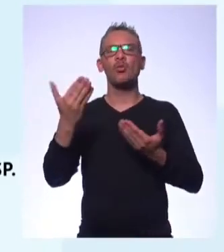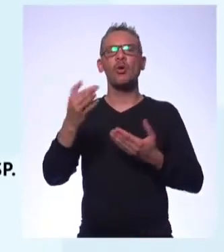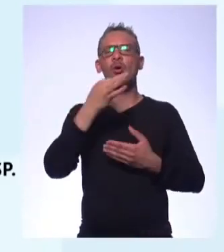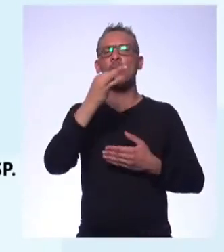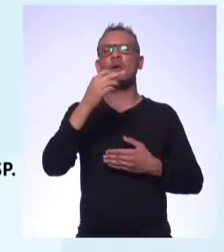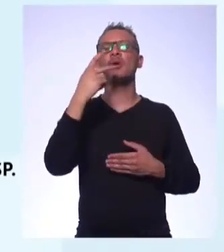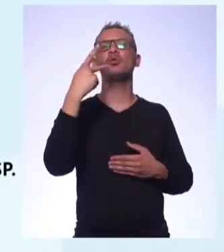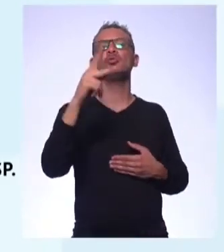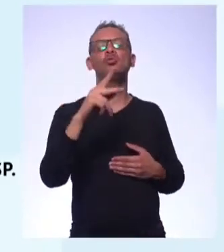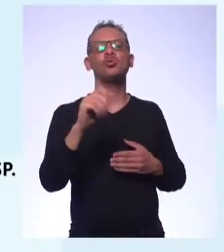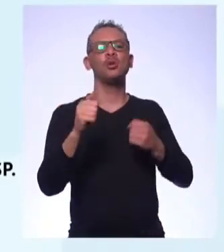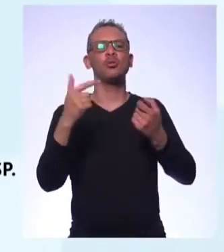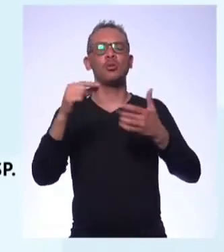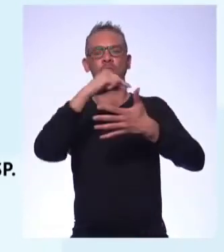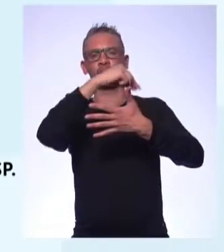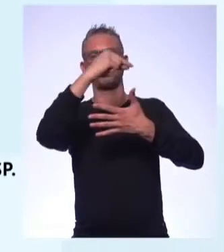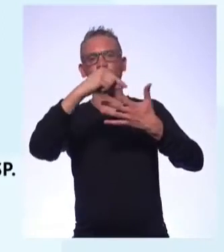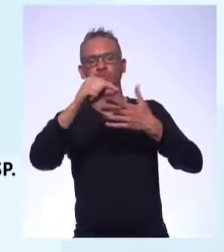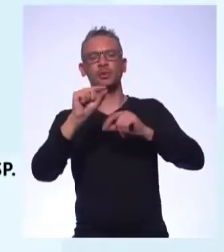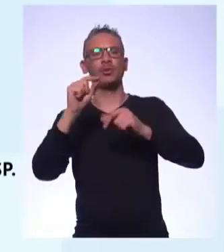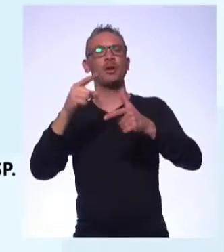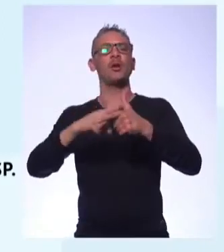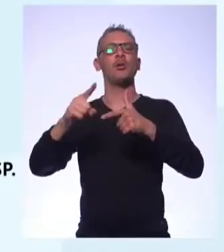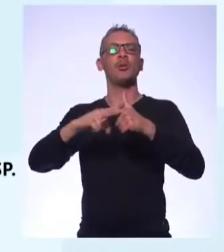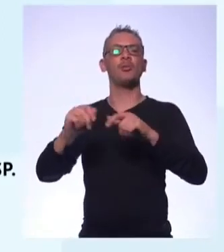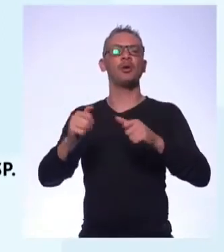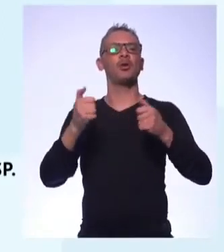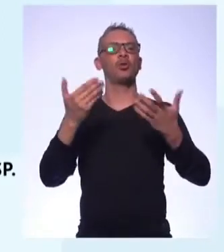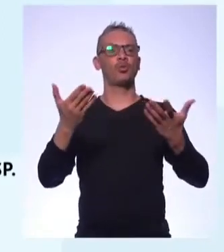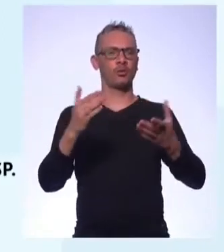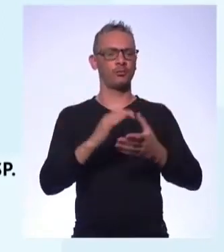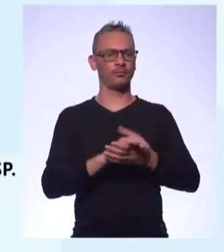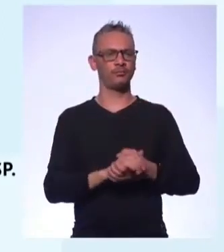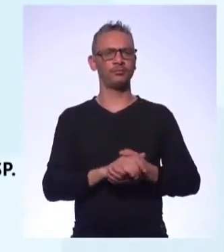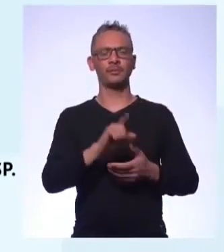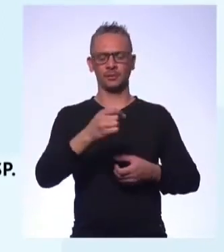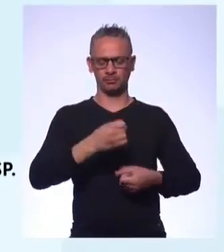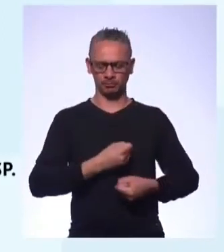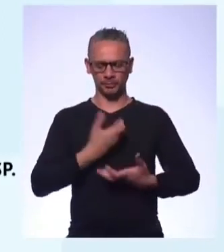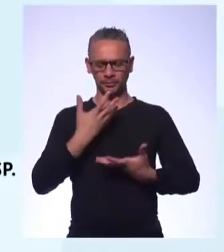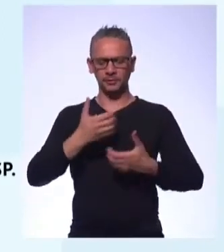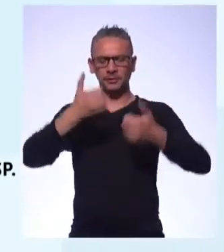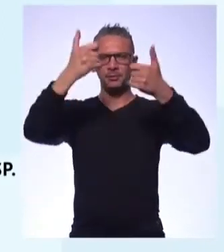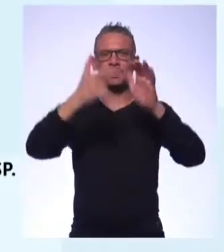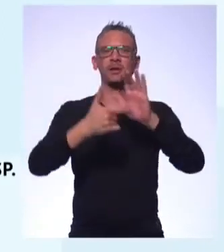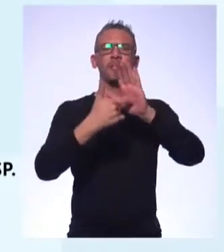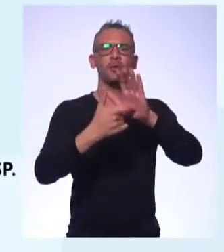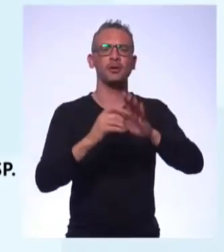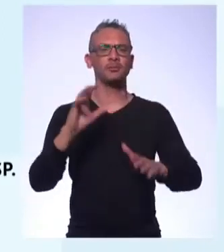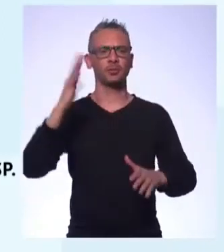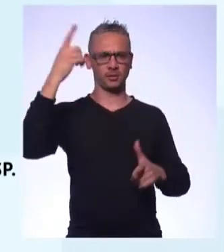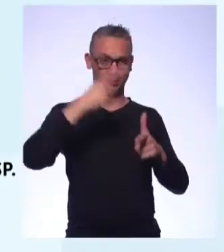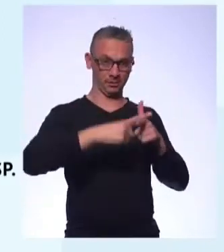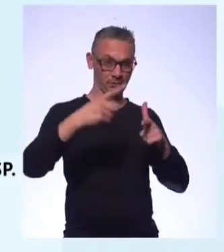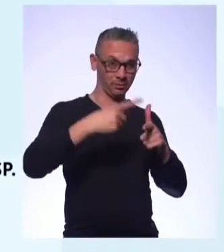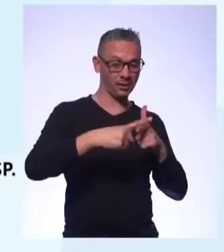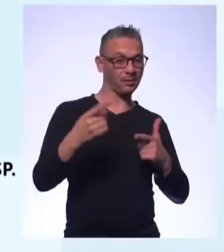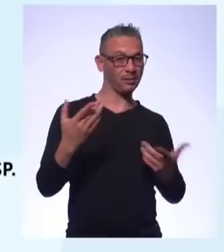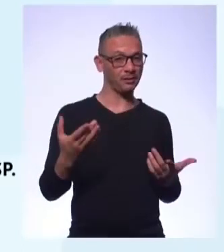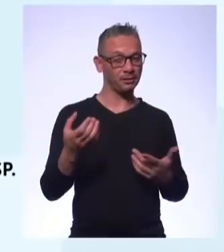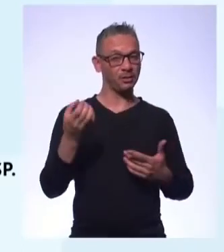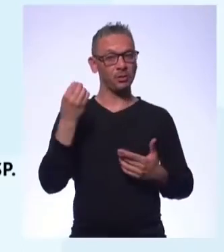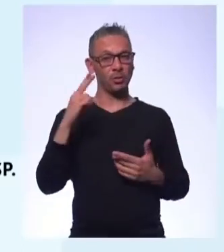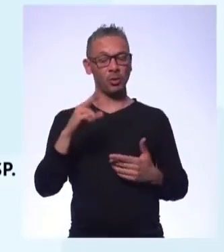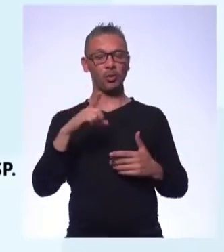quais seriam esses problemas? Gente, ele expressa situações que geram problema, ou seja, ele bota